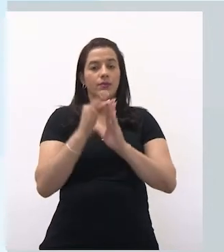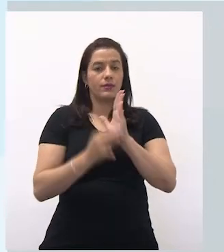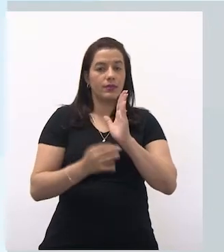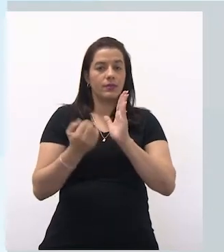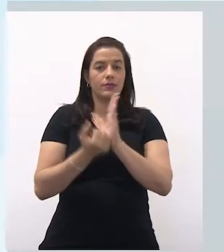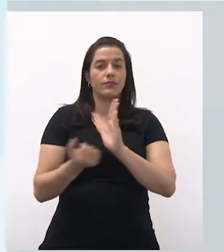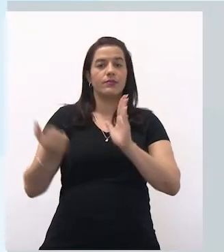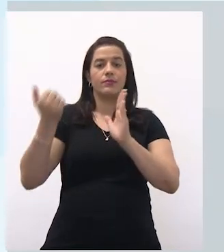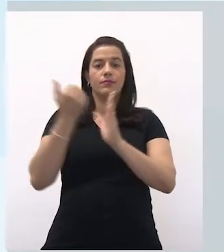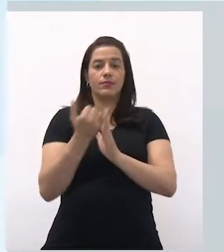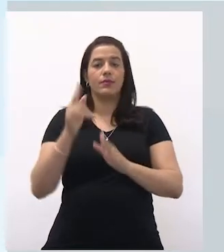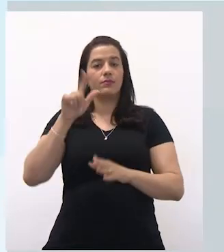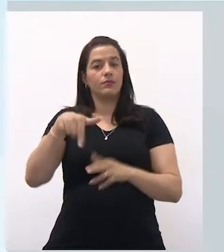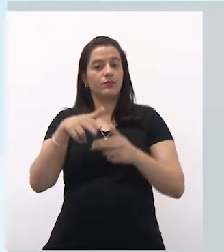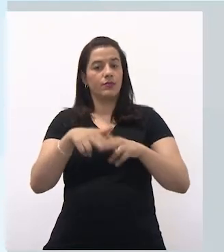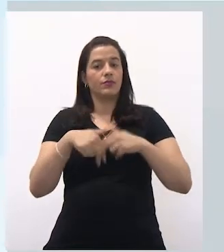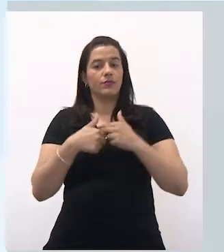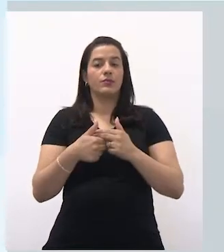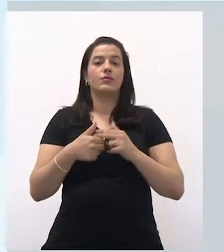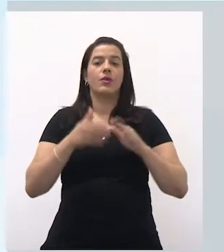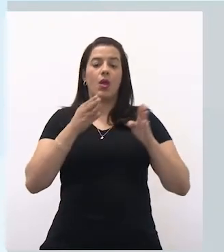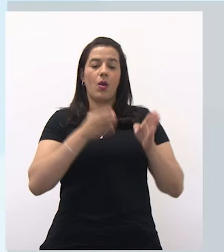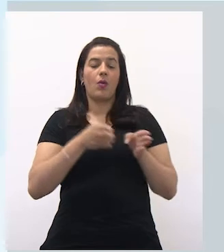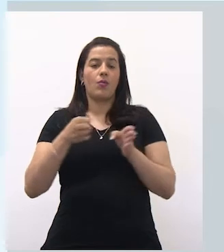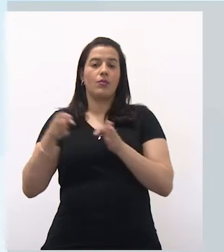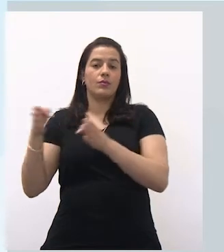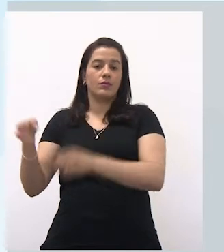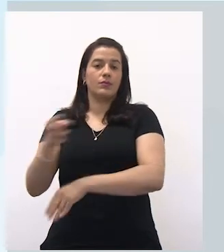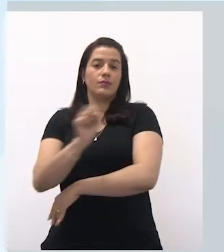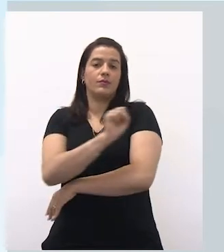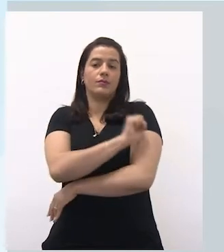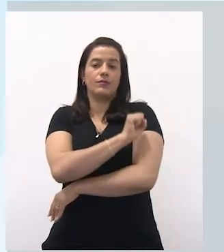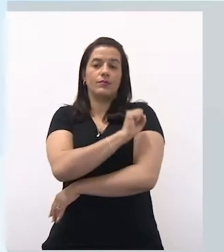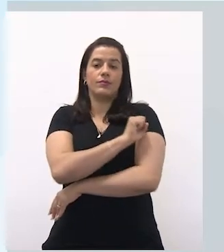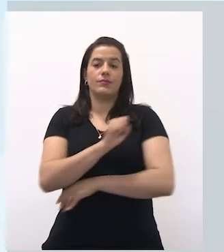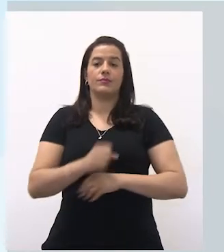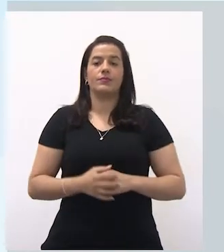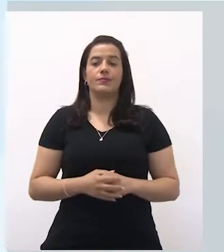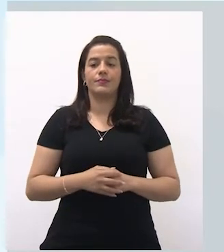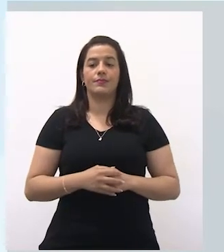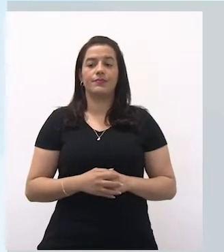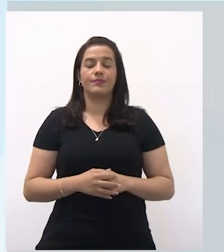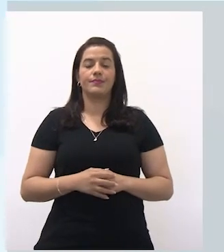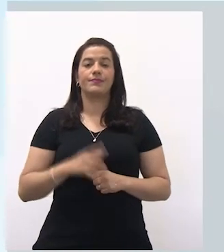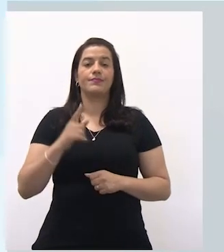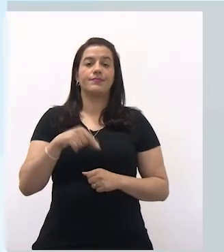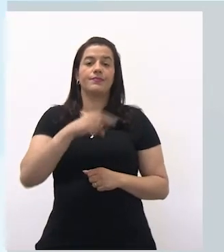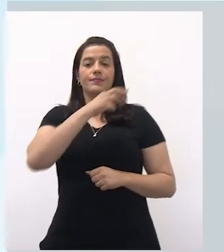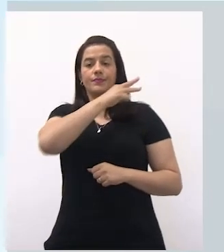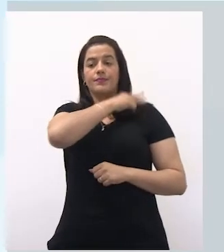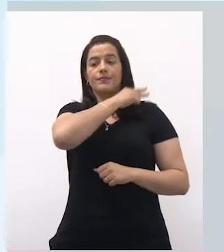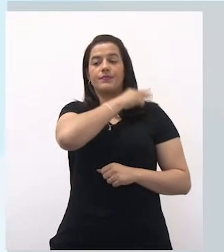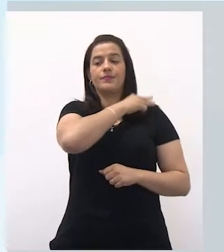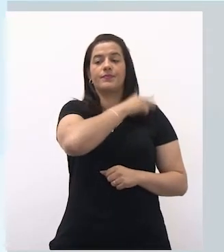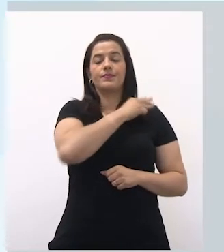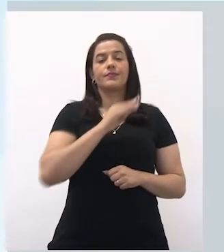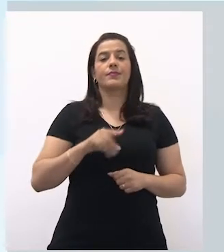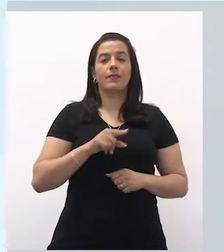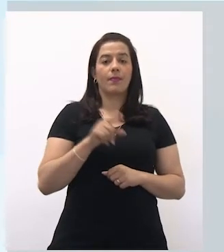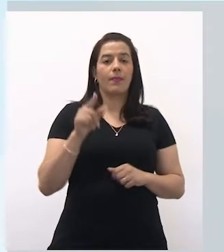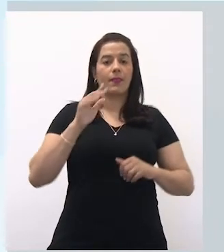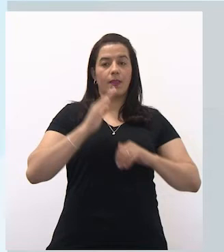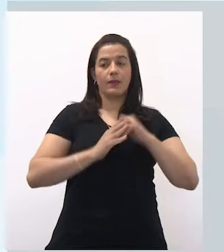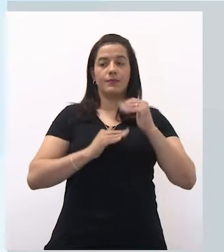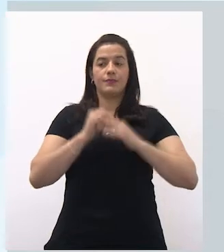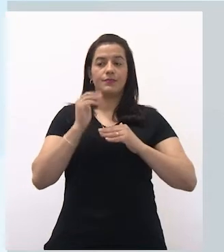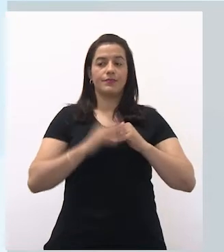Por isso, nível 8. E a gente vai verificar também no próximo slide, na 3ª série do ensino médio, que essa habilidade ela